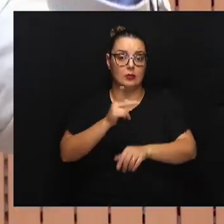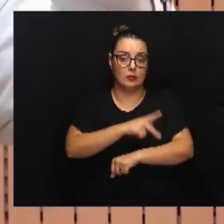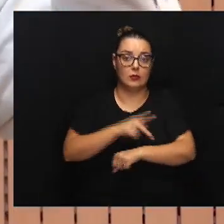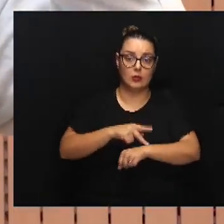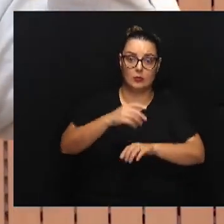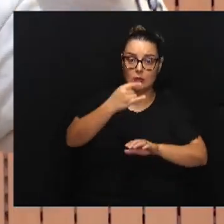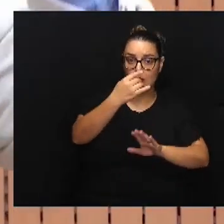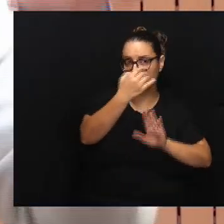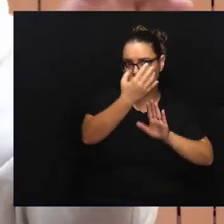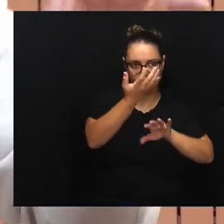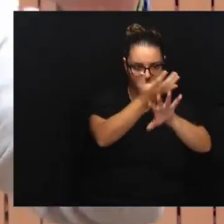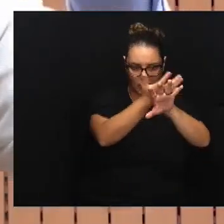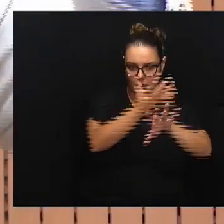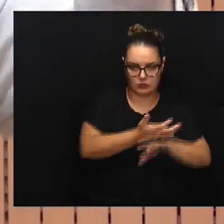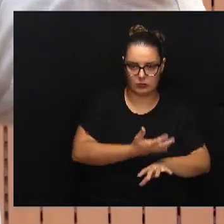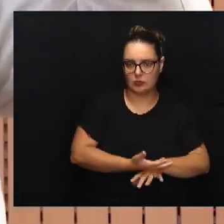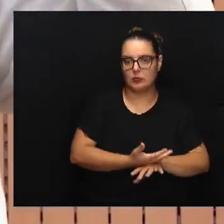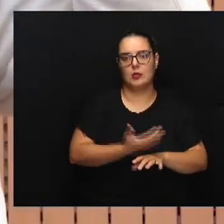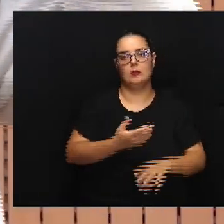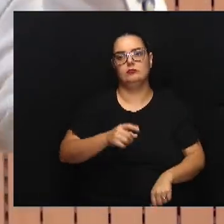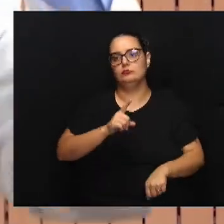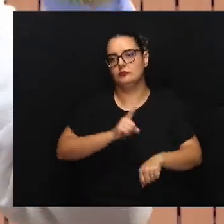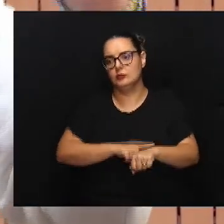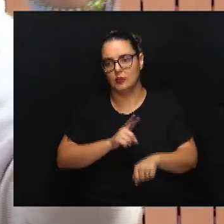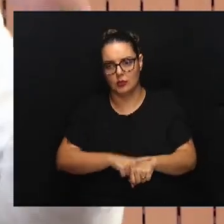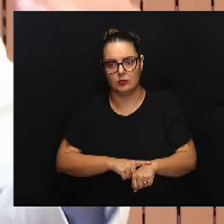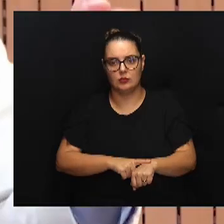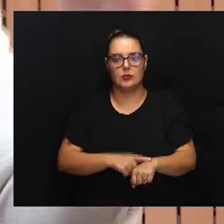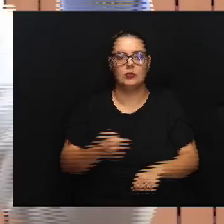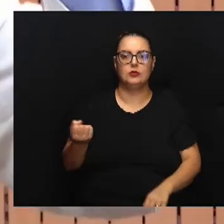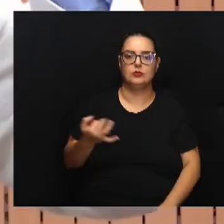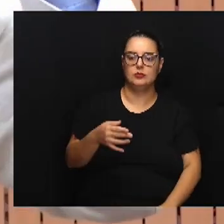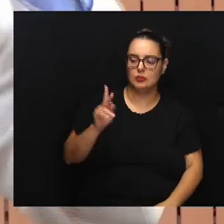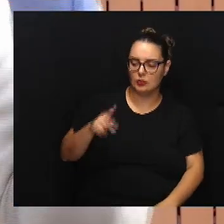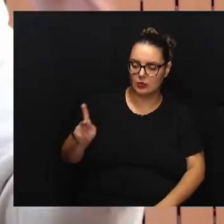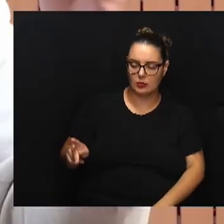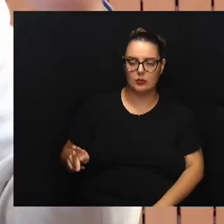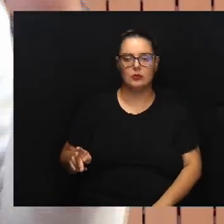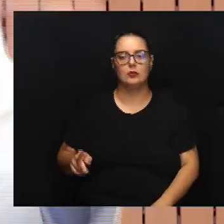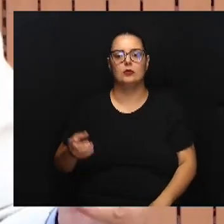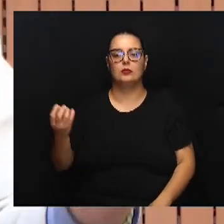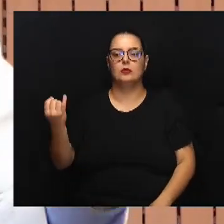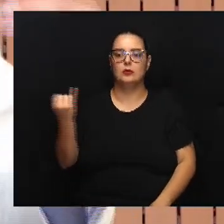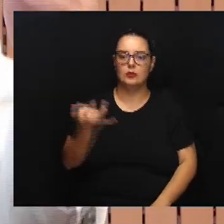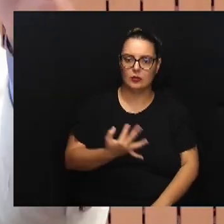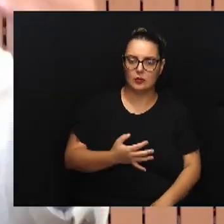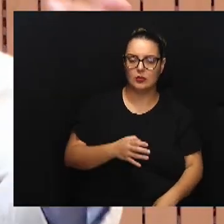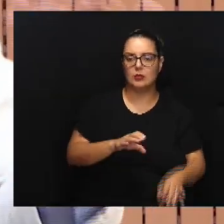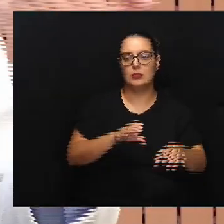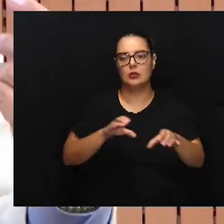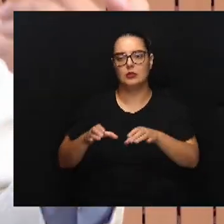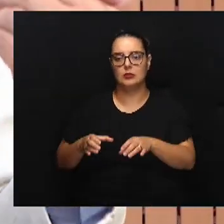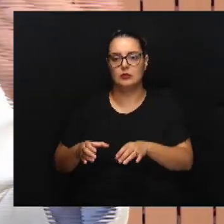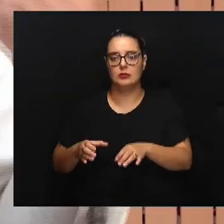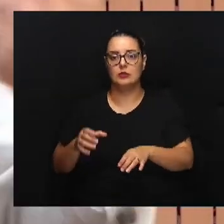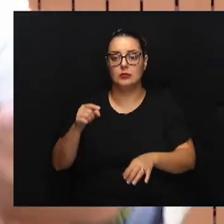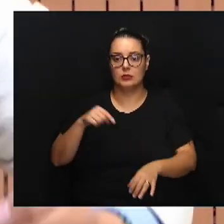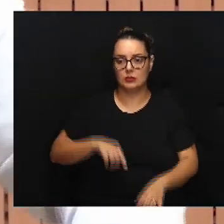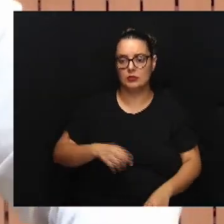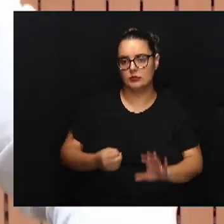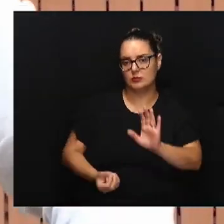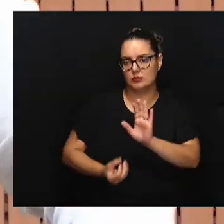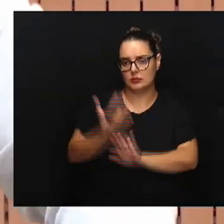curricular, uma proposta de carga horária, uma proposta de quantos professores, de quantos coordenadores. Isso nós